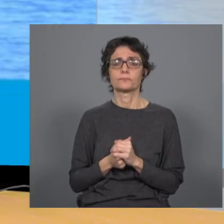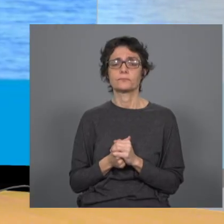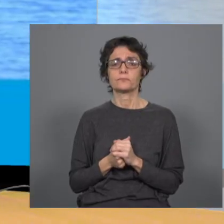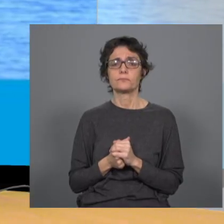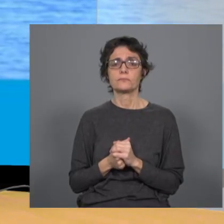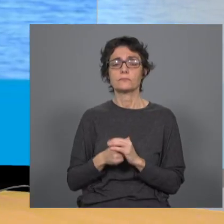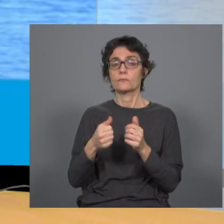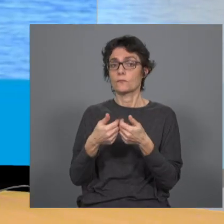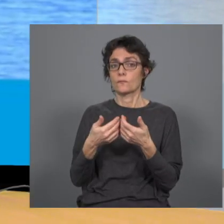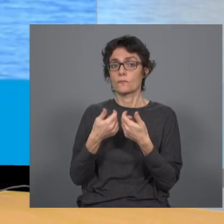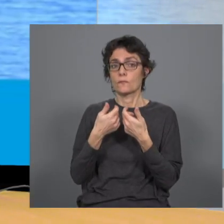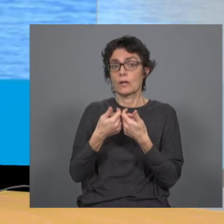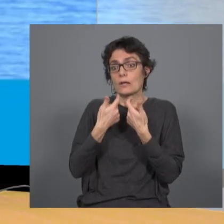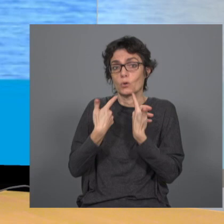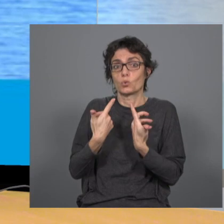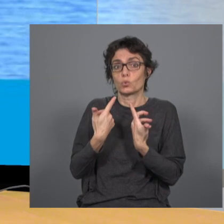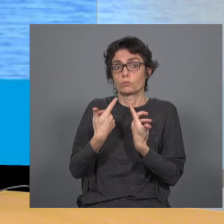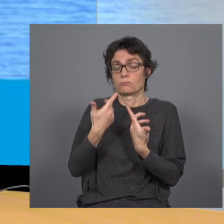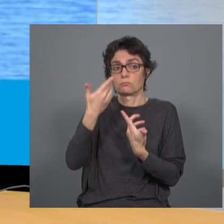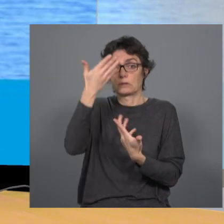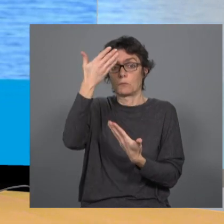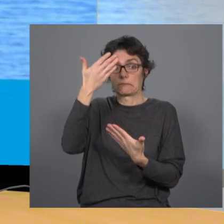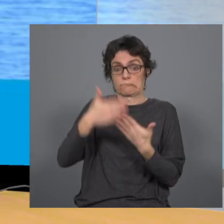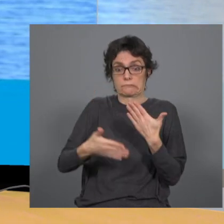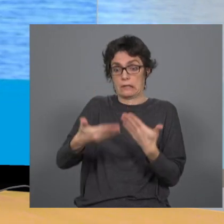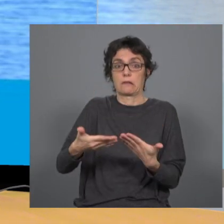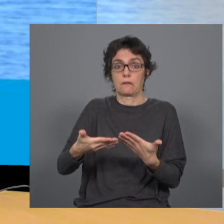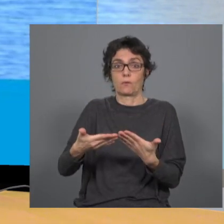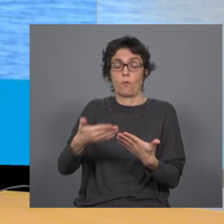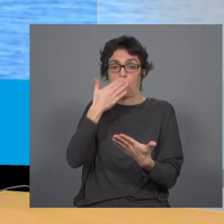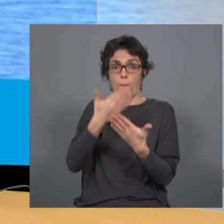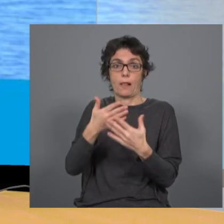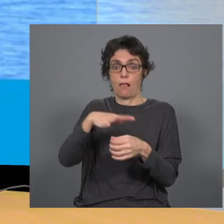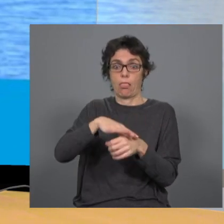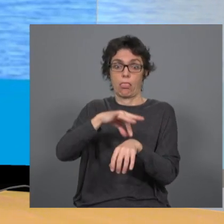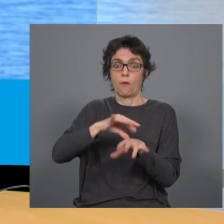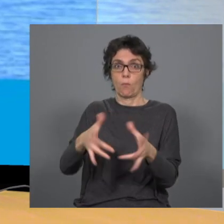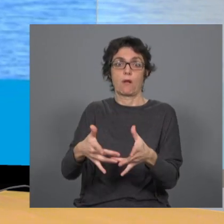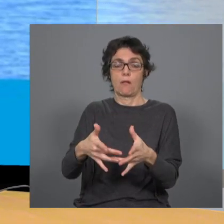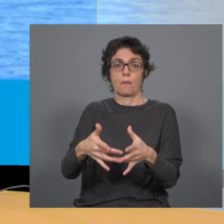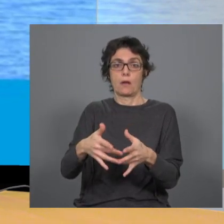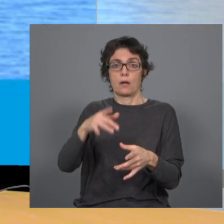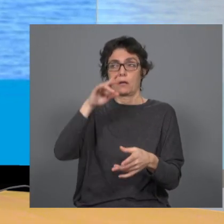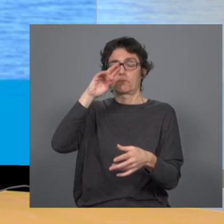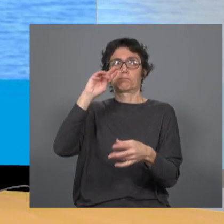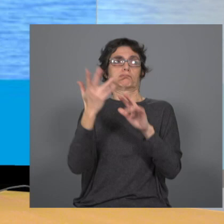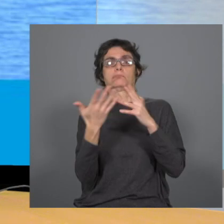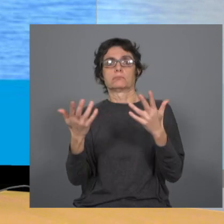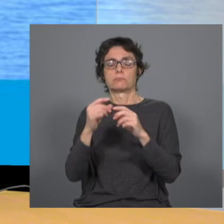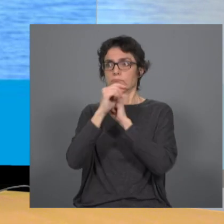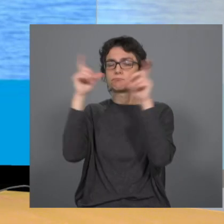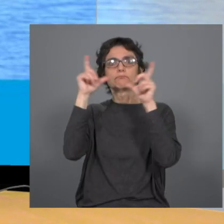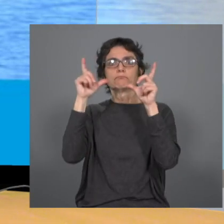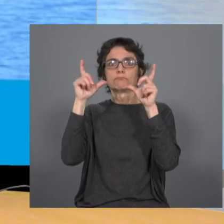num contexto muito específico, não é? De uma pandemia que nos deu um murro no estômago e nos despertou de